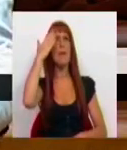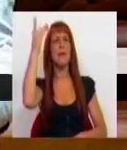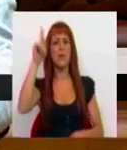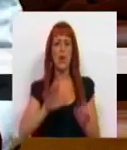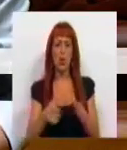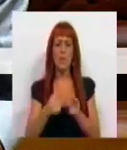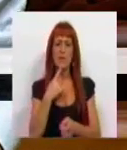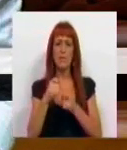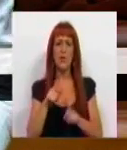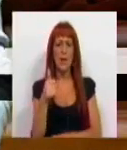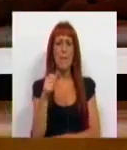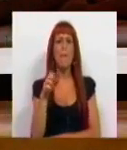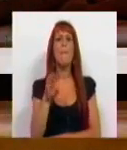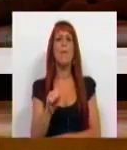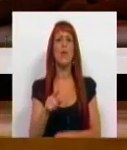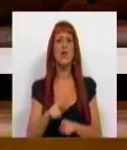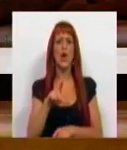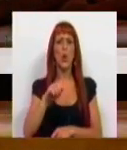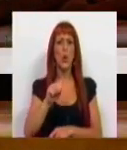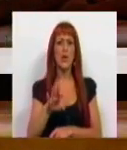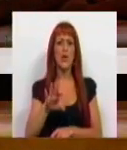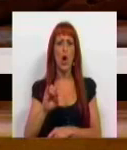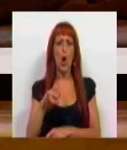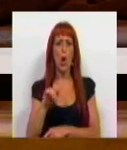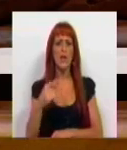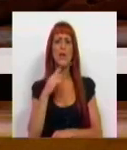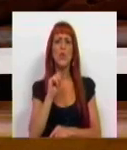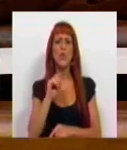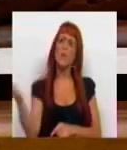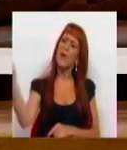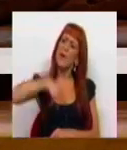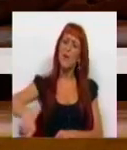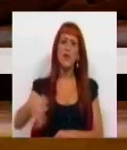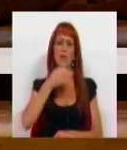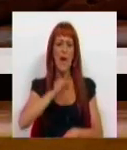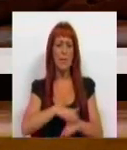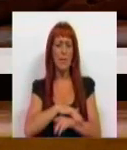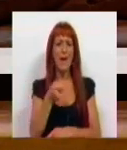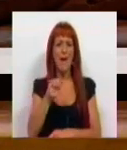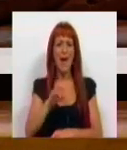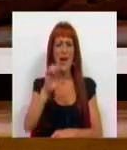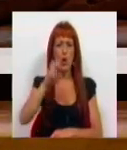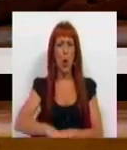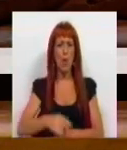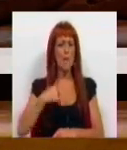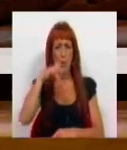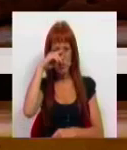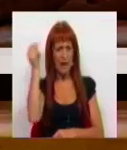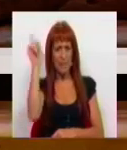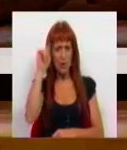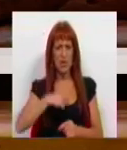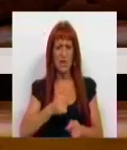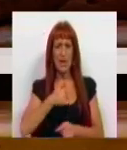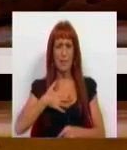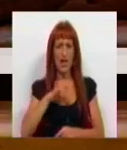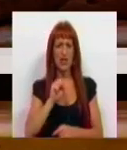da Comissão de Inquérito ao BES. Luís Horthy Costa tinha sido chamado para falar como administrador da Escom, para quem não se lembra, era a empresa